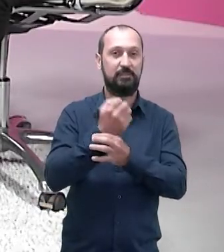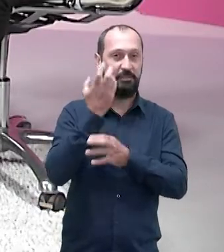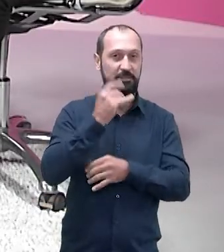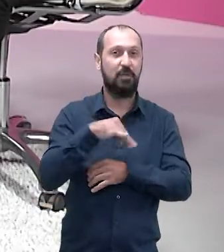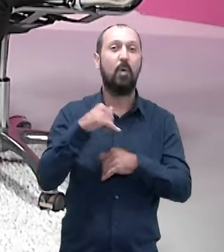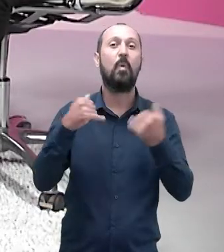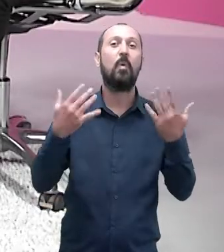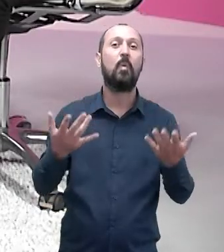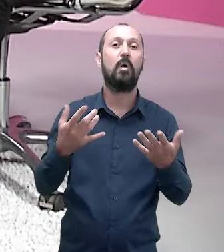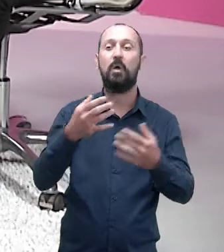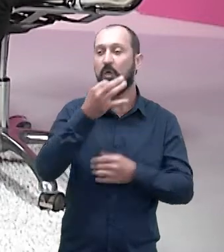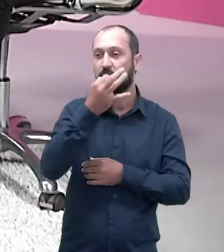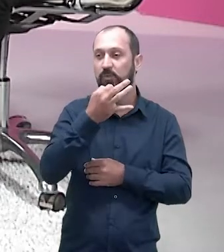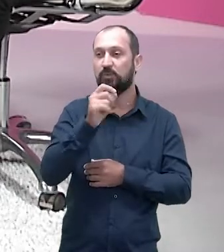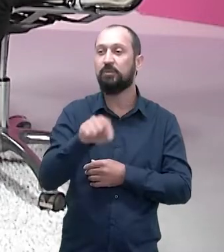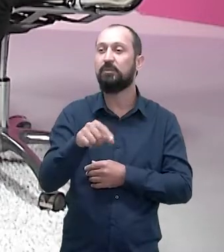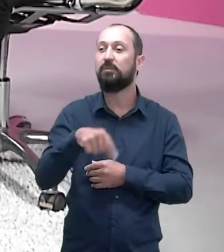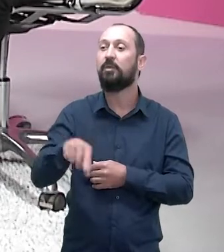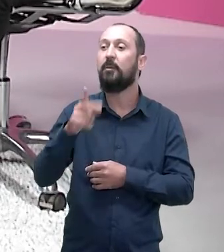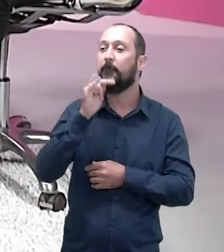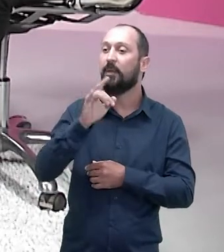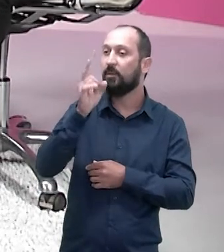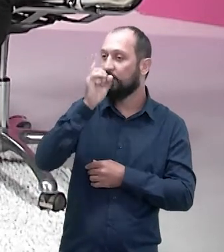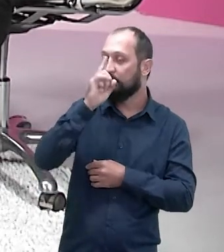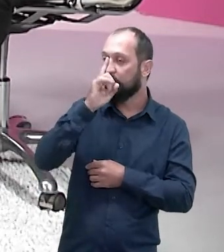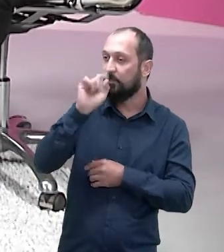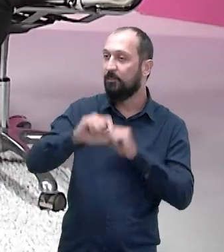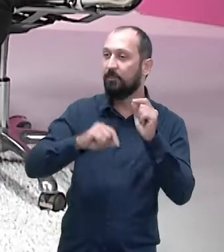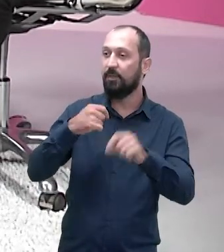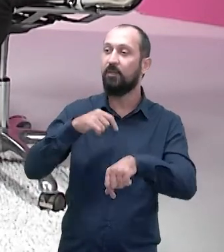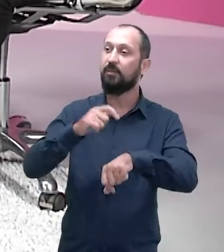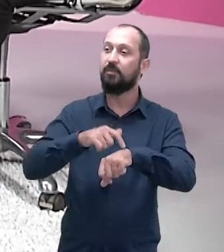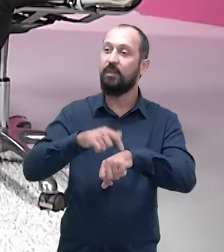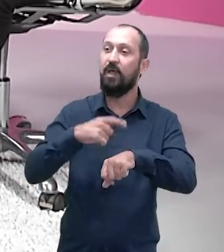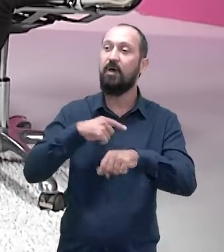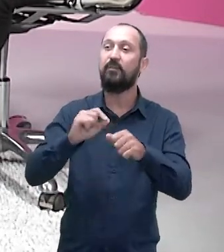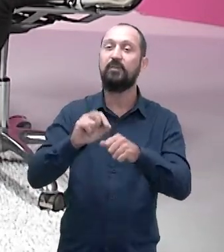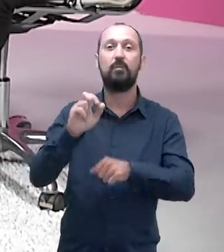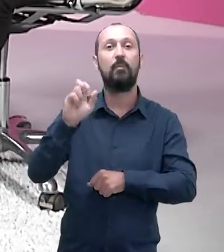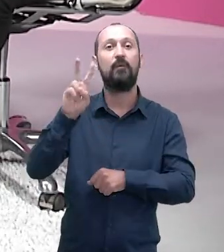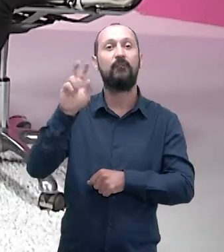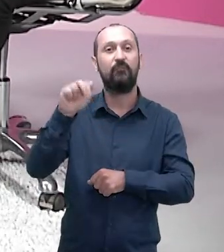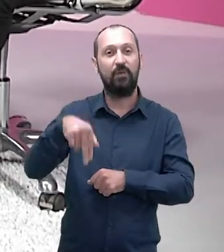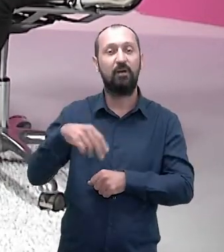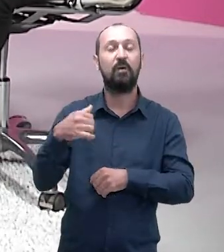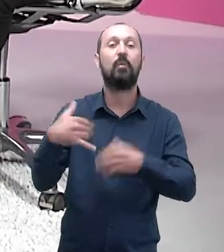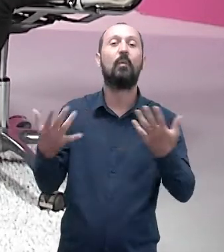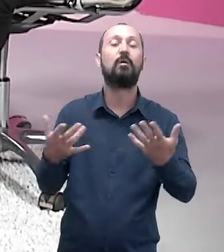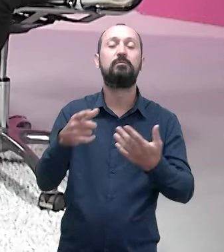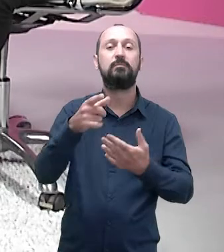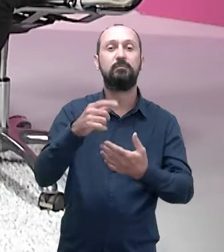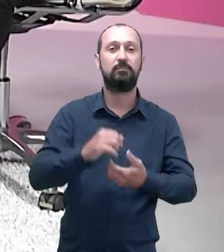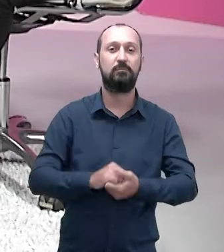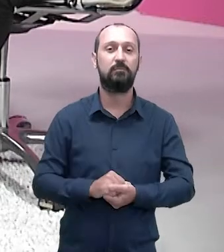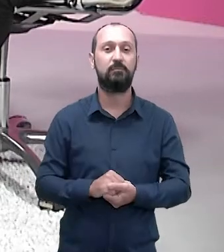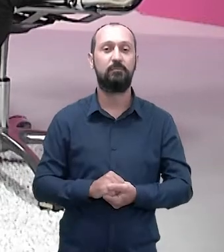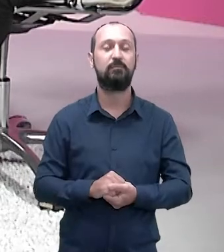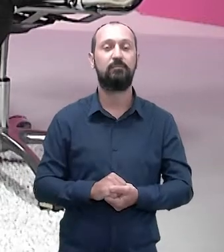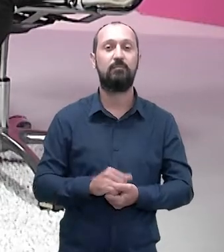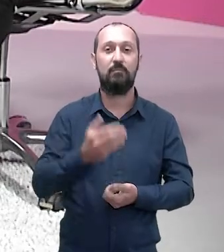das crianças, quais são as dicas que podemos dar aos pais na hora de contratar uma van escolar, Rodrigo? Fala pra